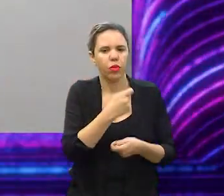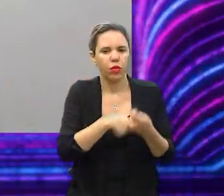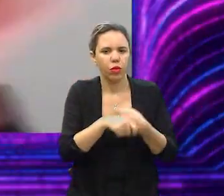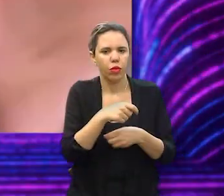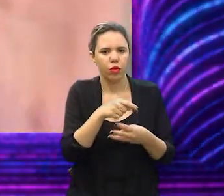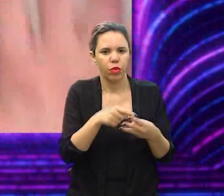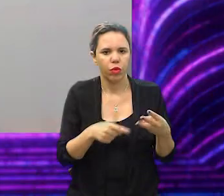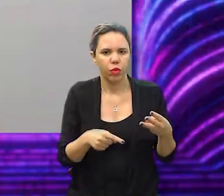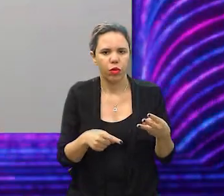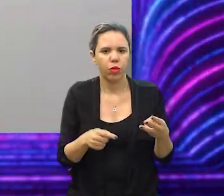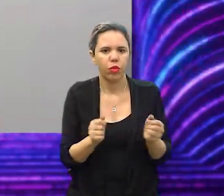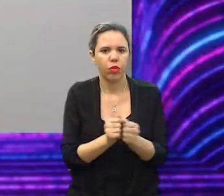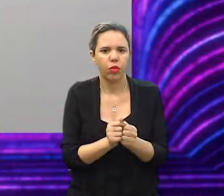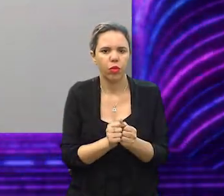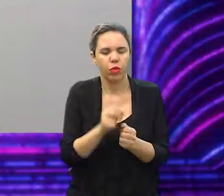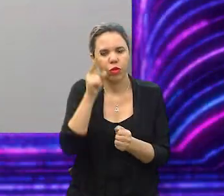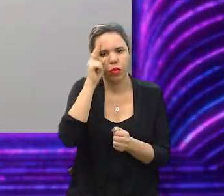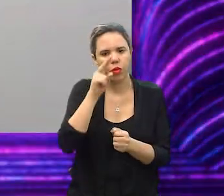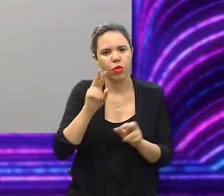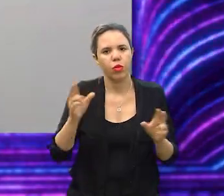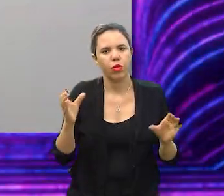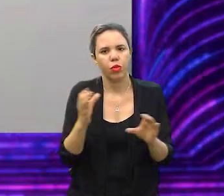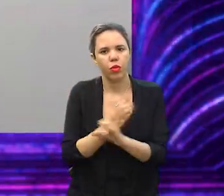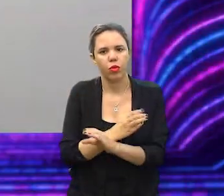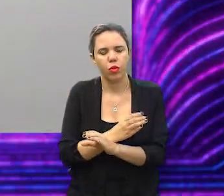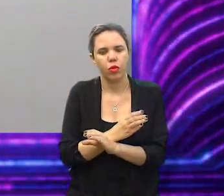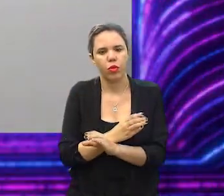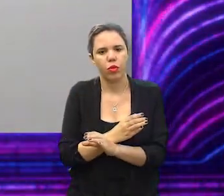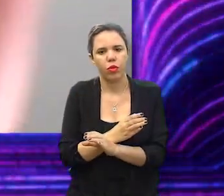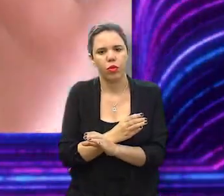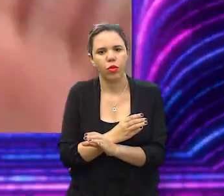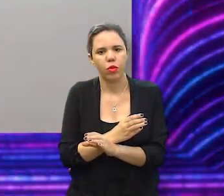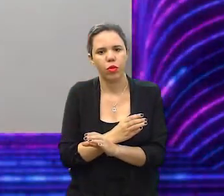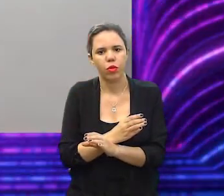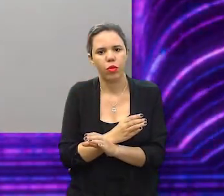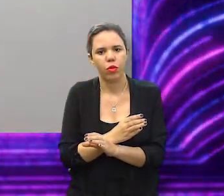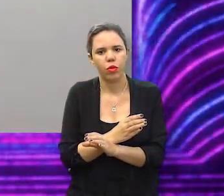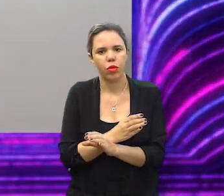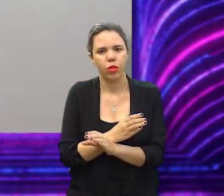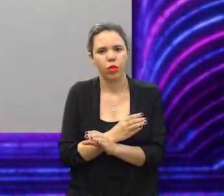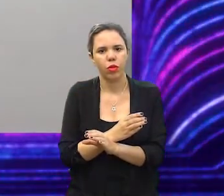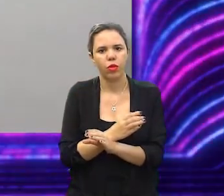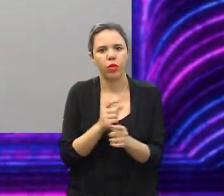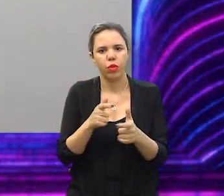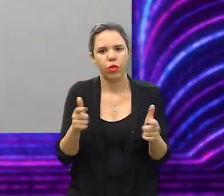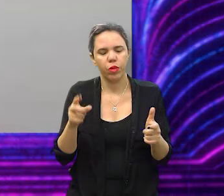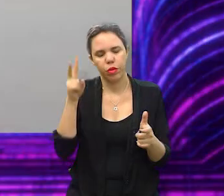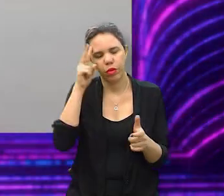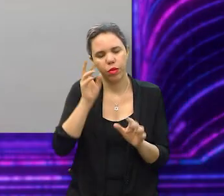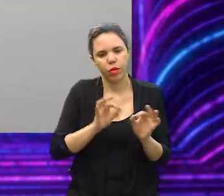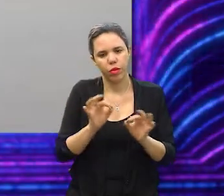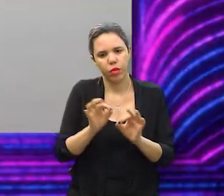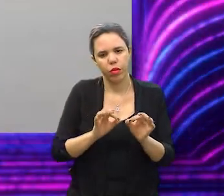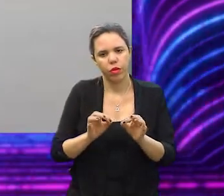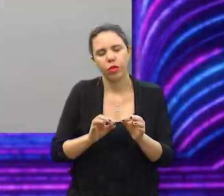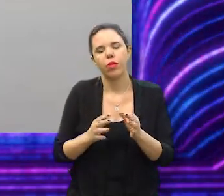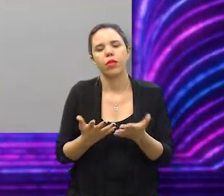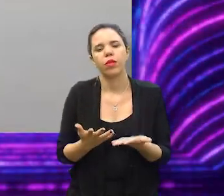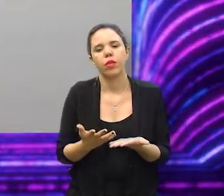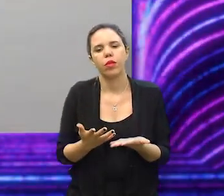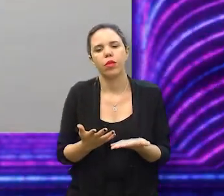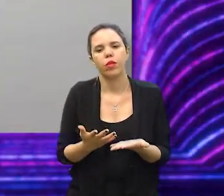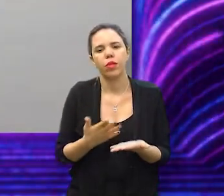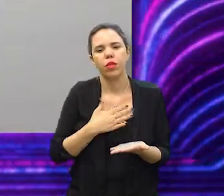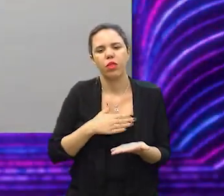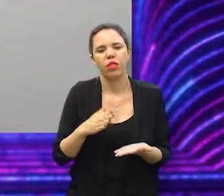as três, é uma história completa, monta uma história maior. Mas todas são versões fechadas. Aí eu não gosto